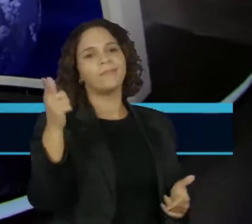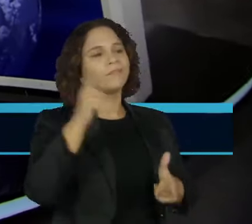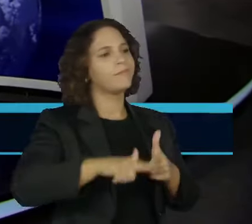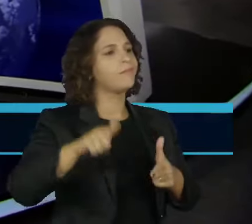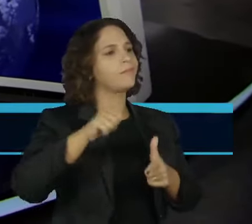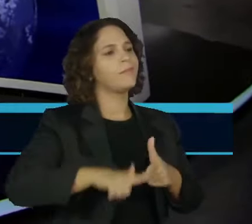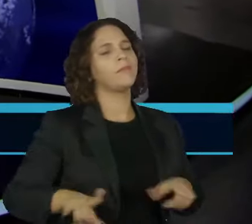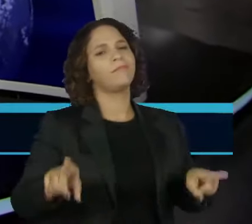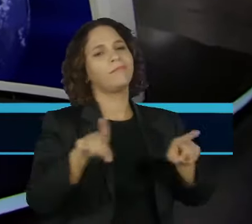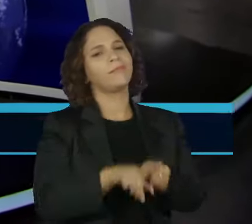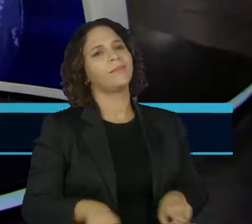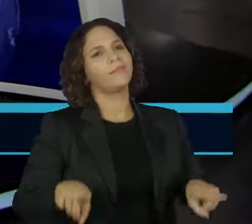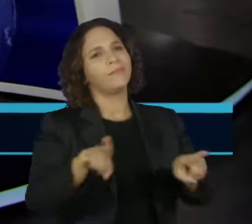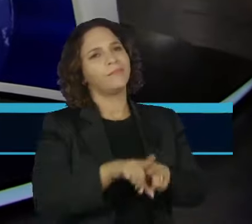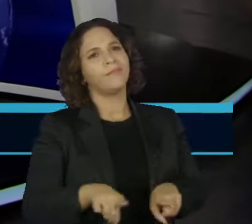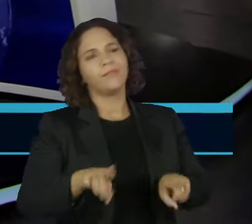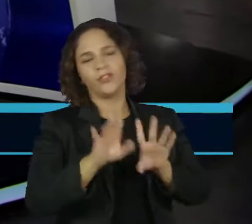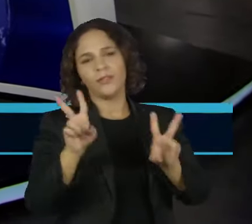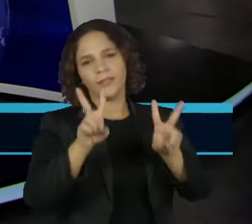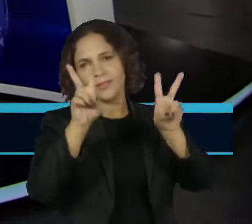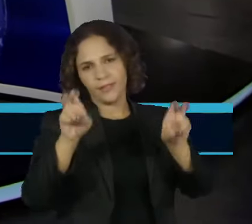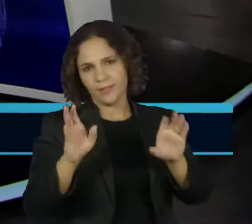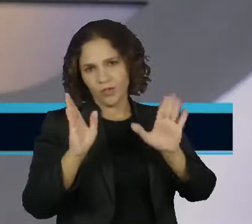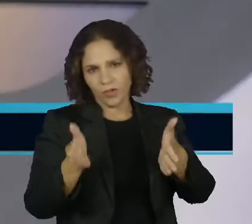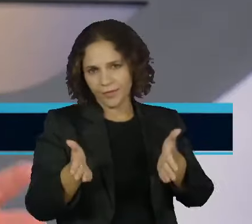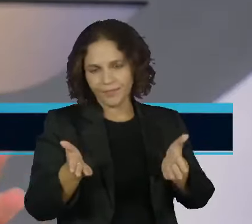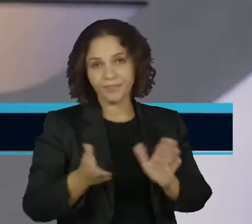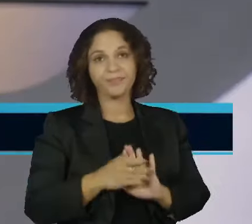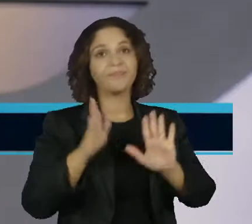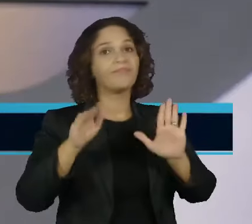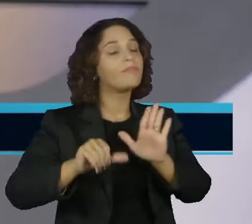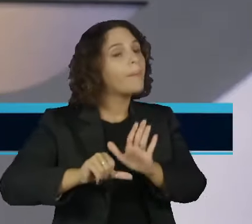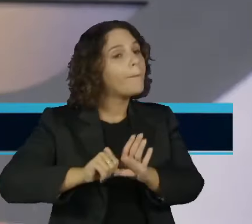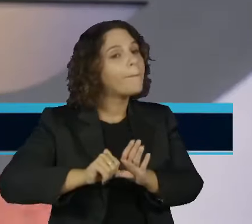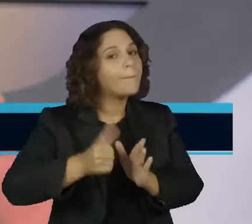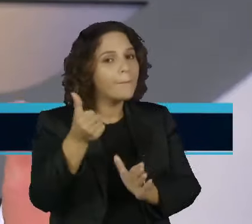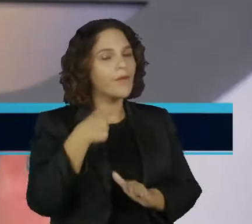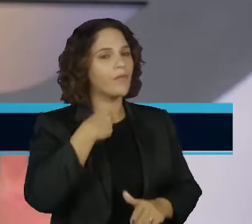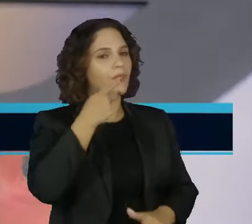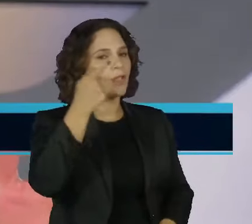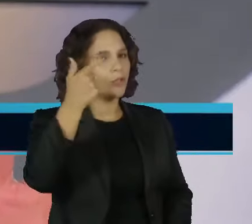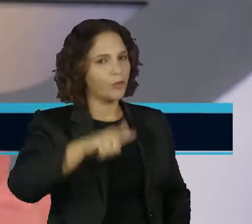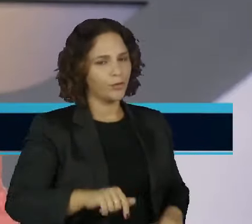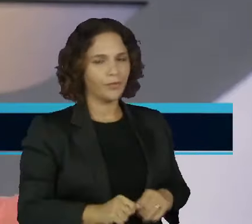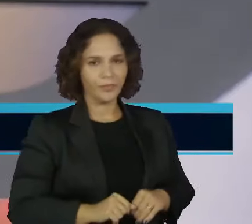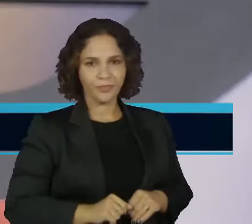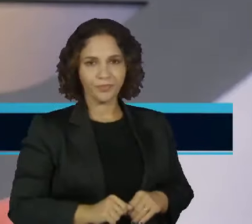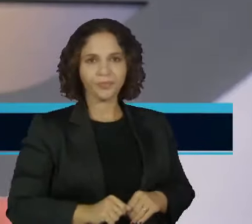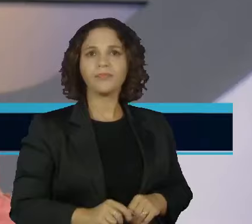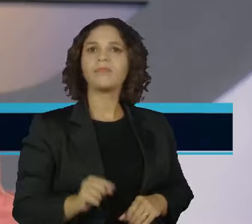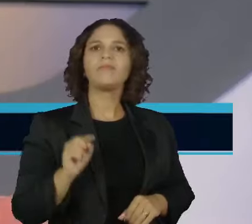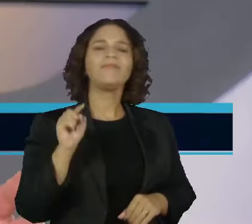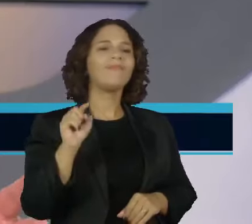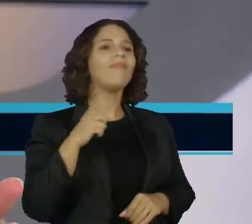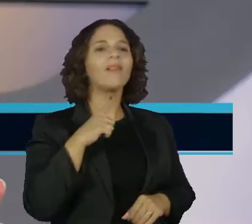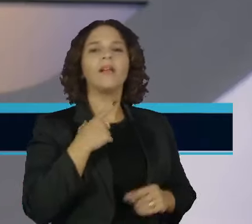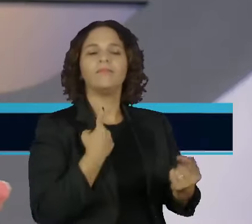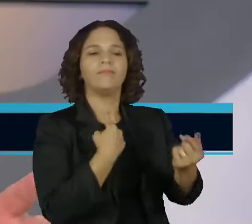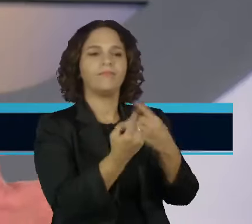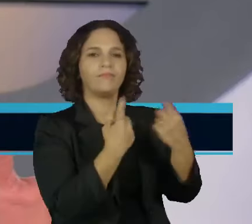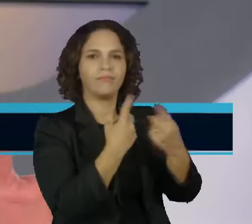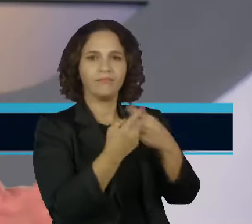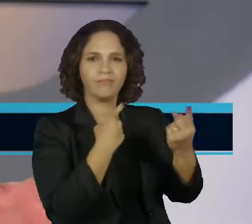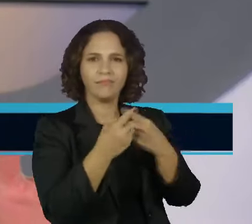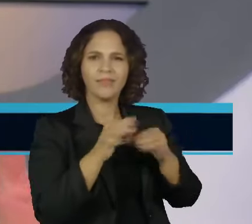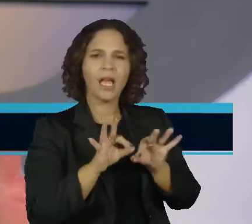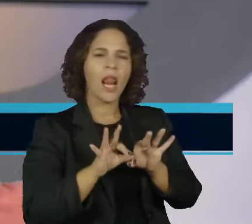gente já comentou esse tema nesse jornal várias vezes. Primeira coisa, vou voltar a dizer isso, todas essas estradas, esses